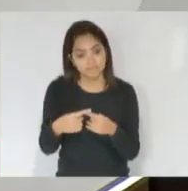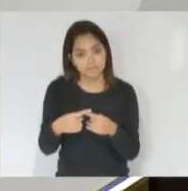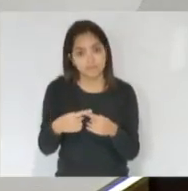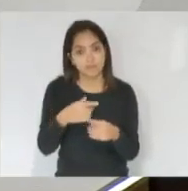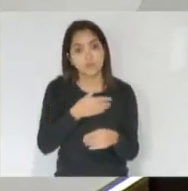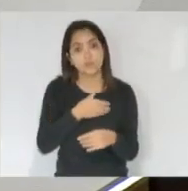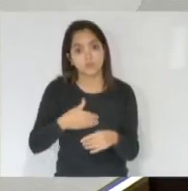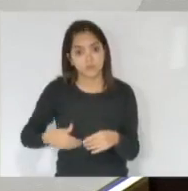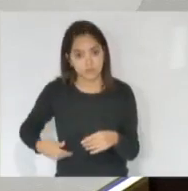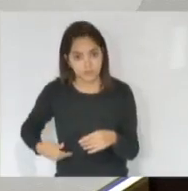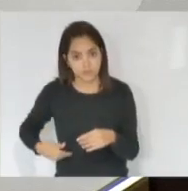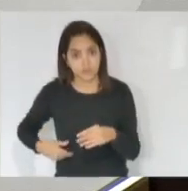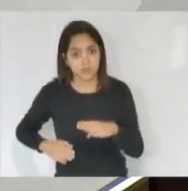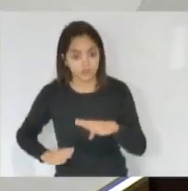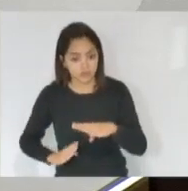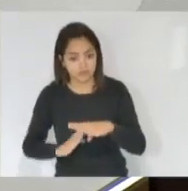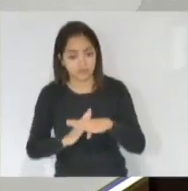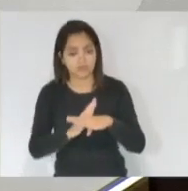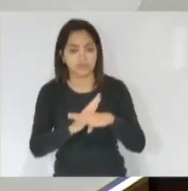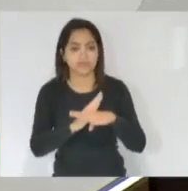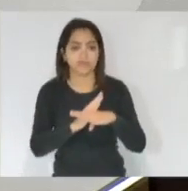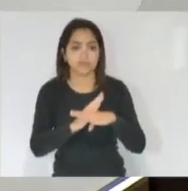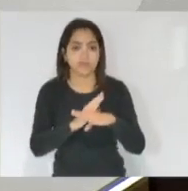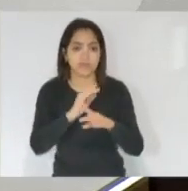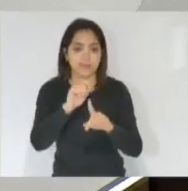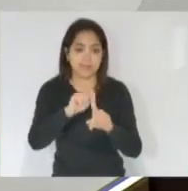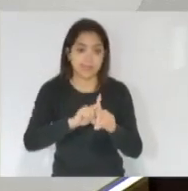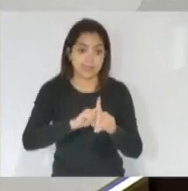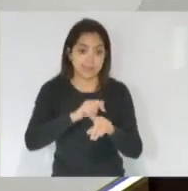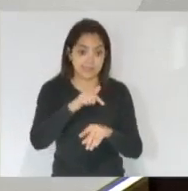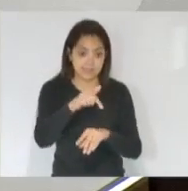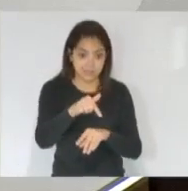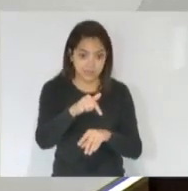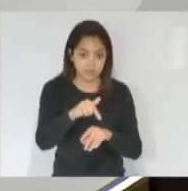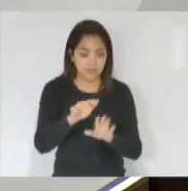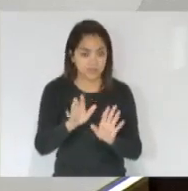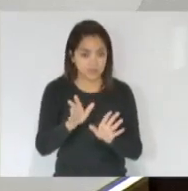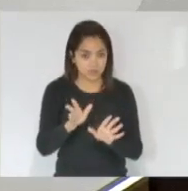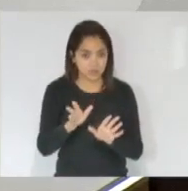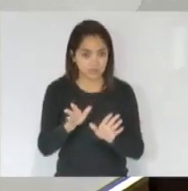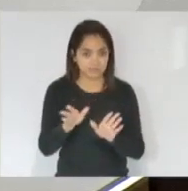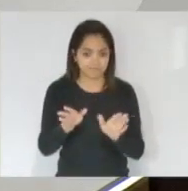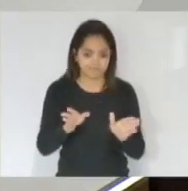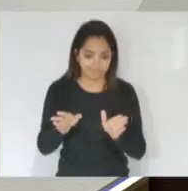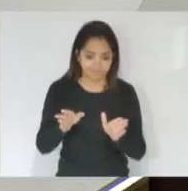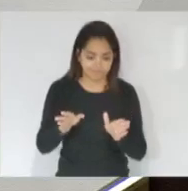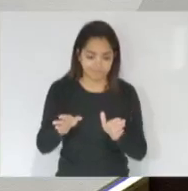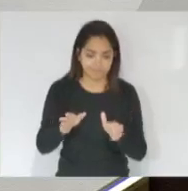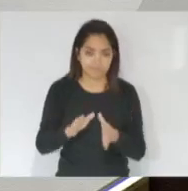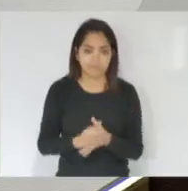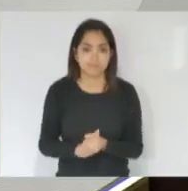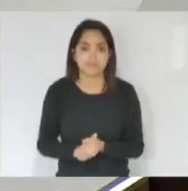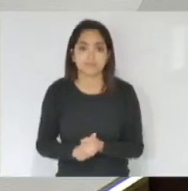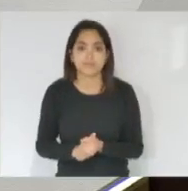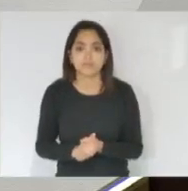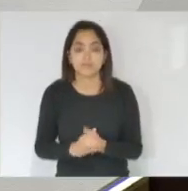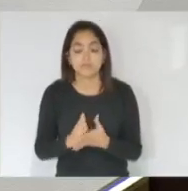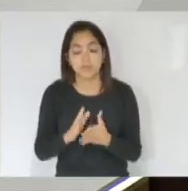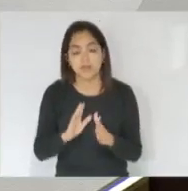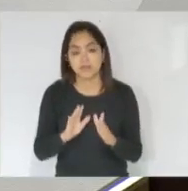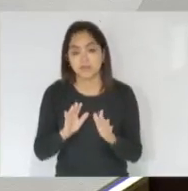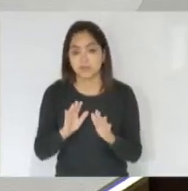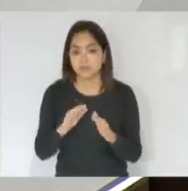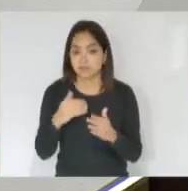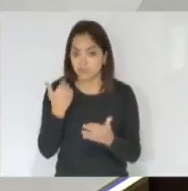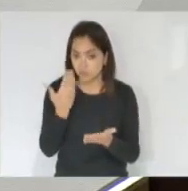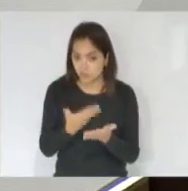ultrapassa os 7 meses, né, de mandato, e a coisa precisa começar a acontecer. Mas estamos confiantes, tenho certeza,